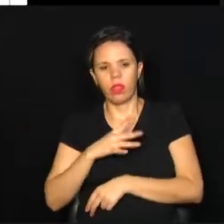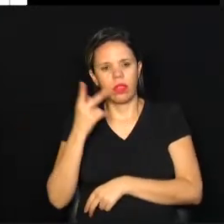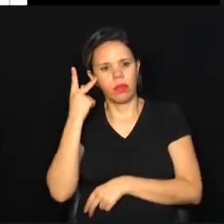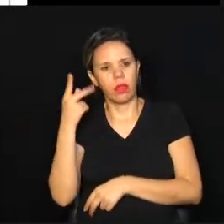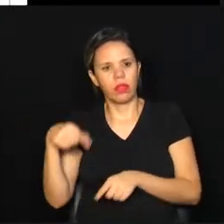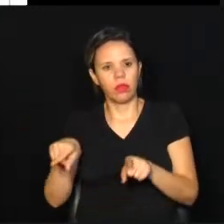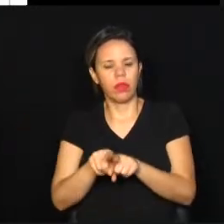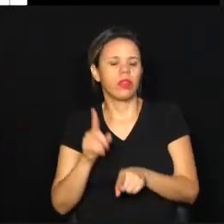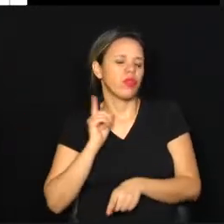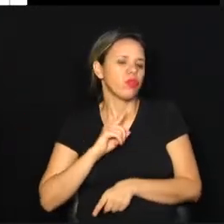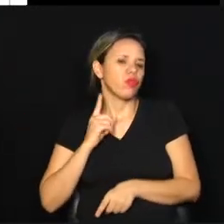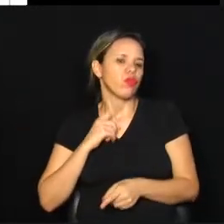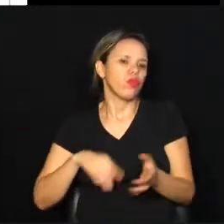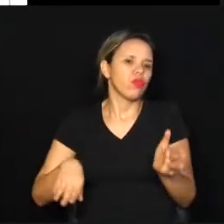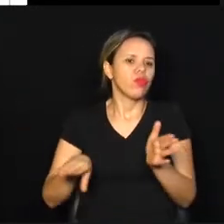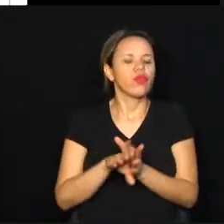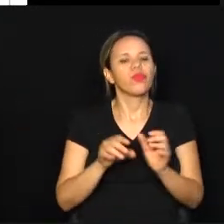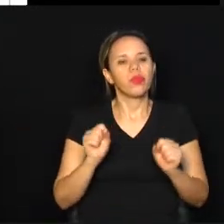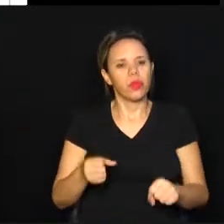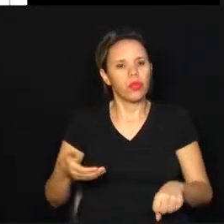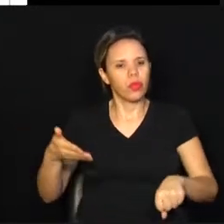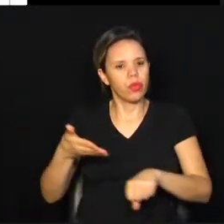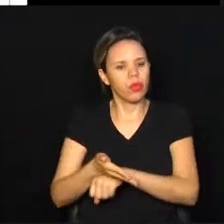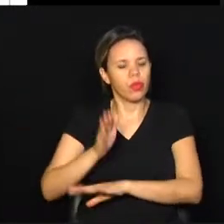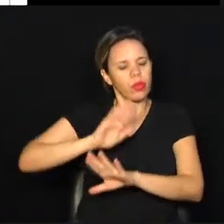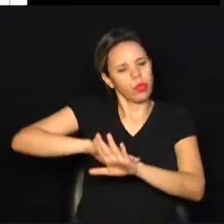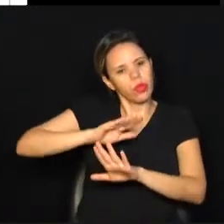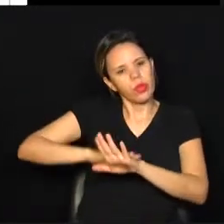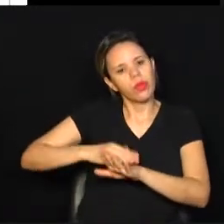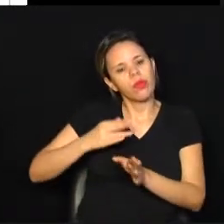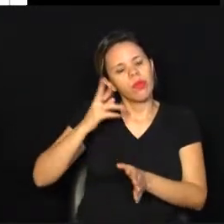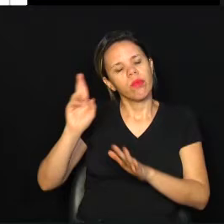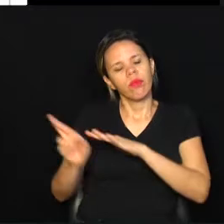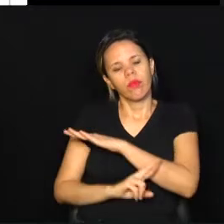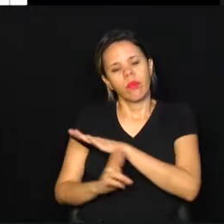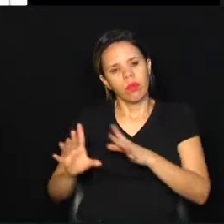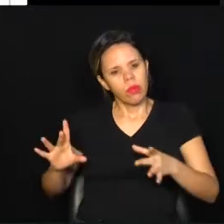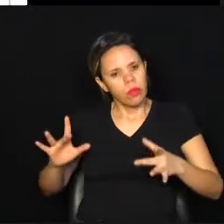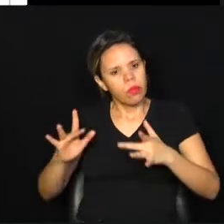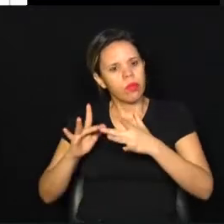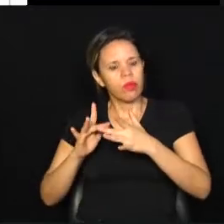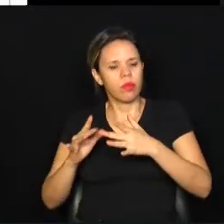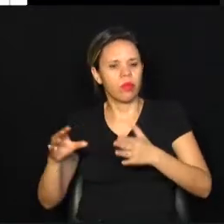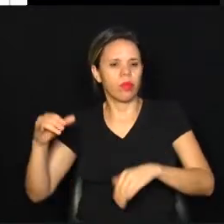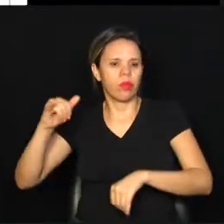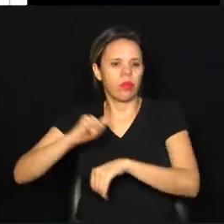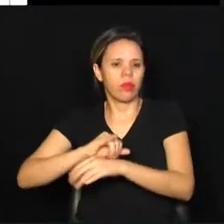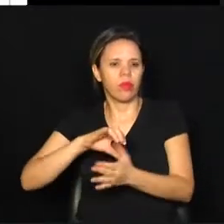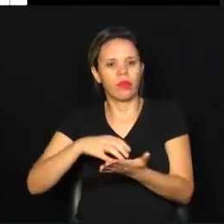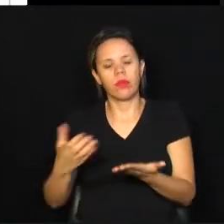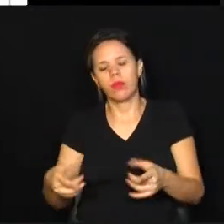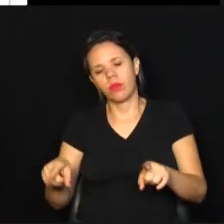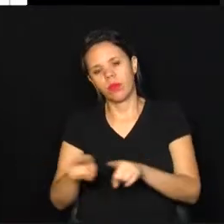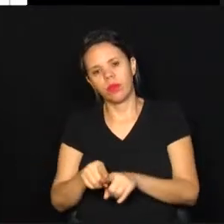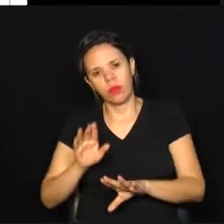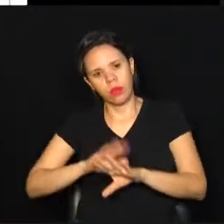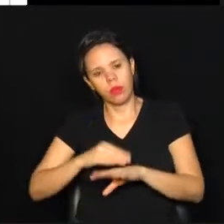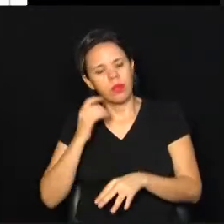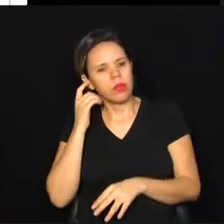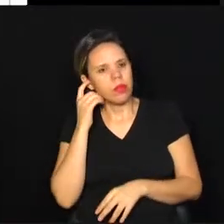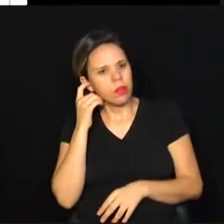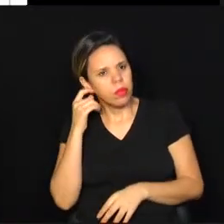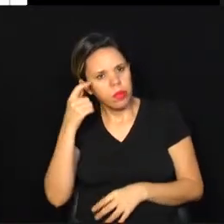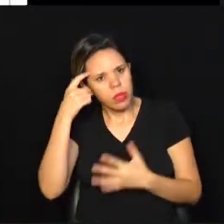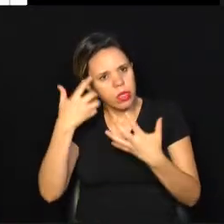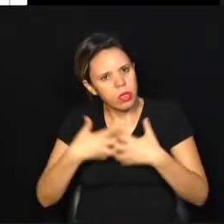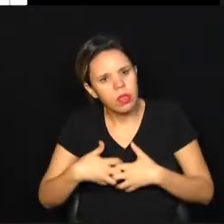de Minas Gerais, elas podem passar aqui por trás, né, e conectar o aeroporto por trás. Então, a gente tem que pensar em